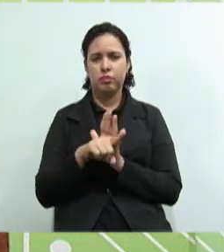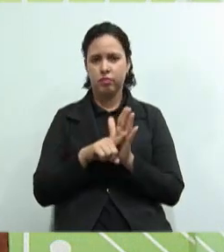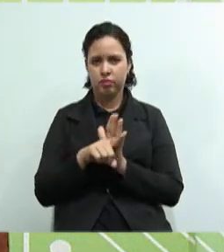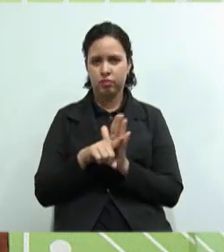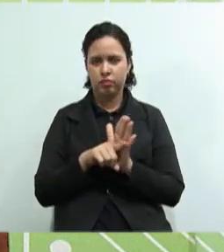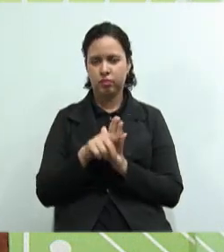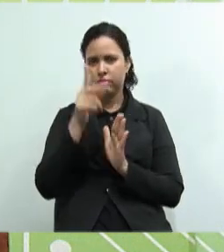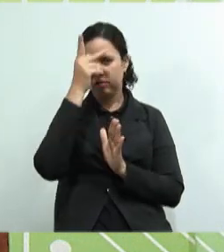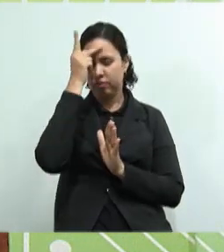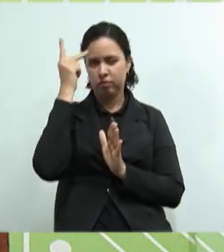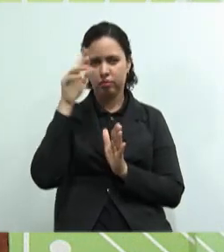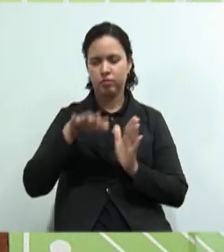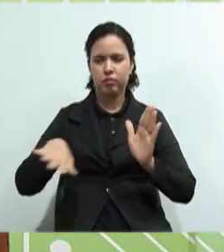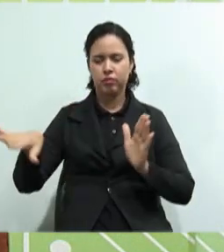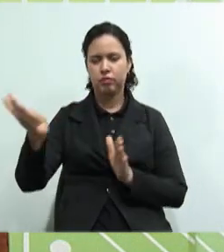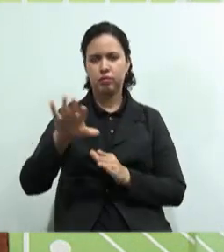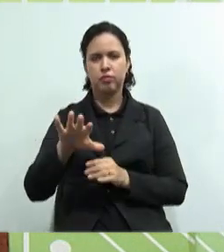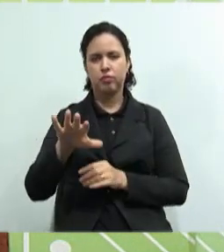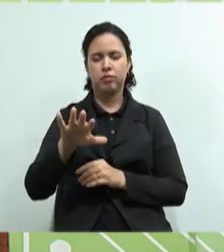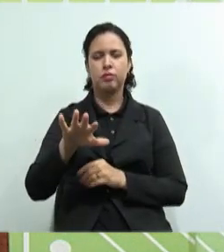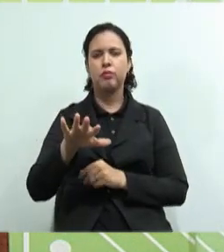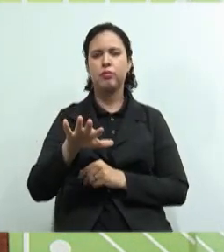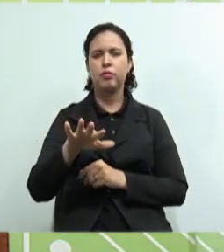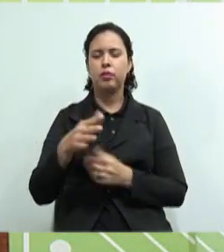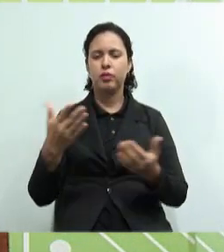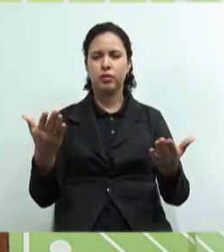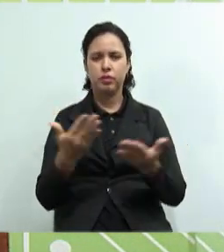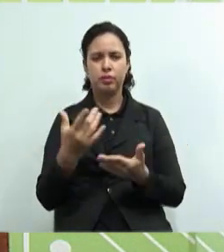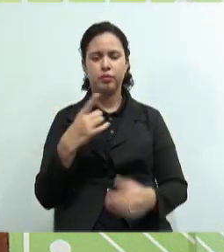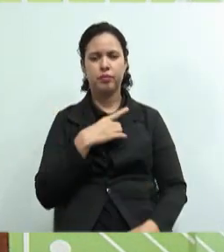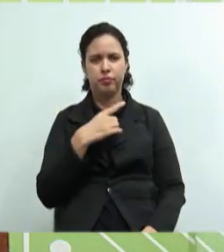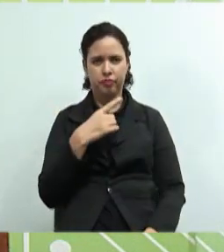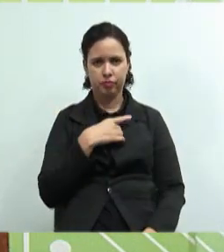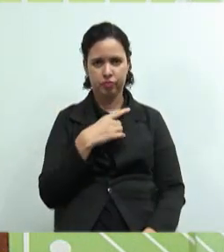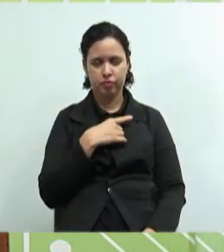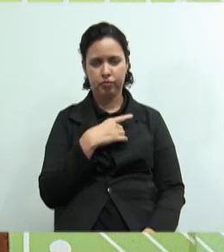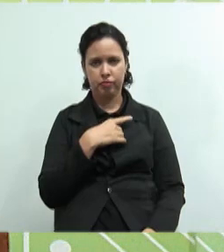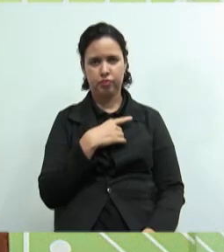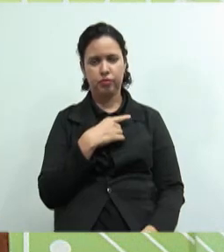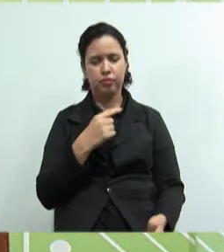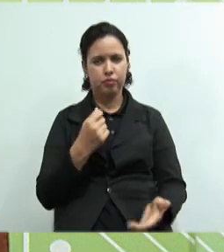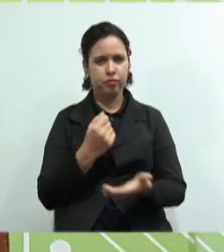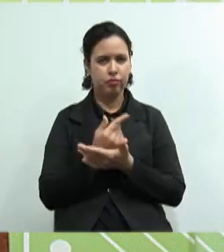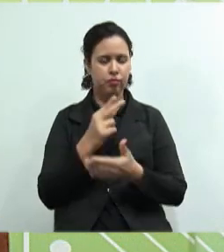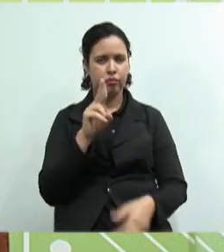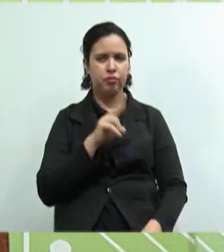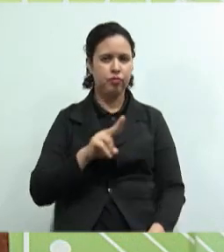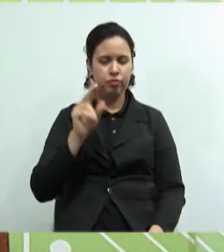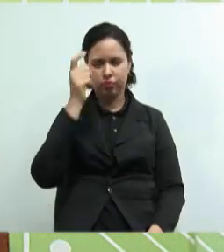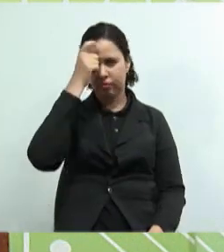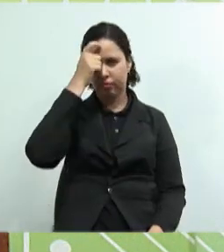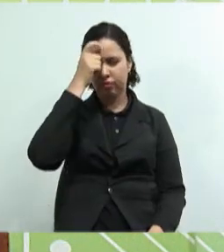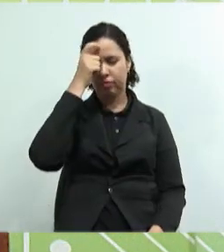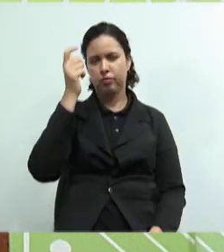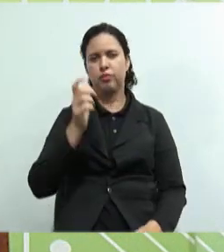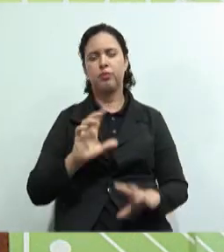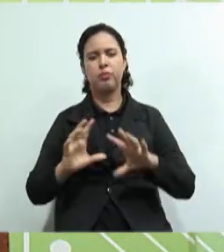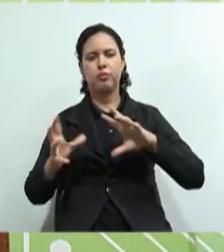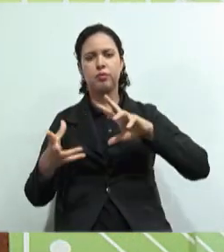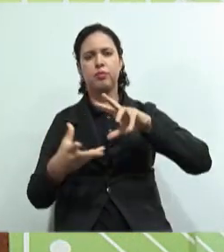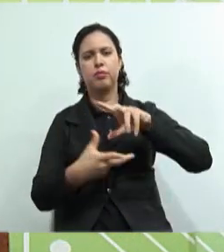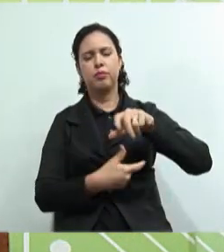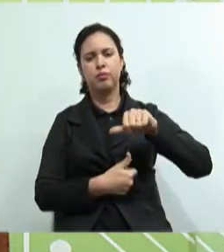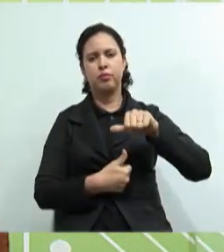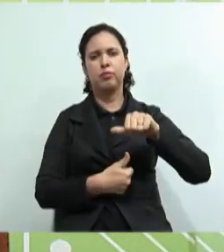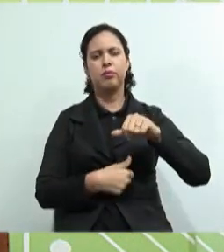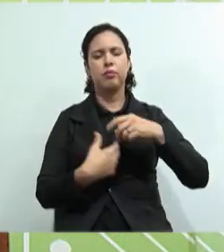investidores, é avaliado pelos consumidores, porque hoje nós temos um consumo muito mais consciente no mundo. Então, esse tipo de tragédia é